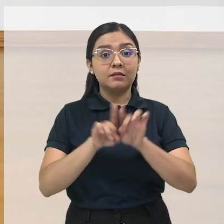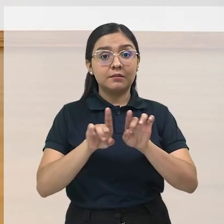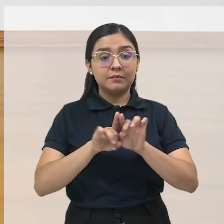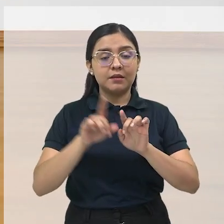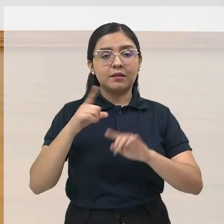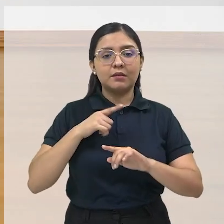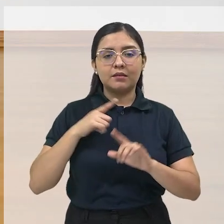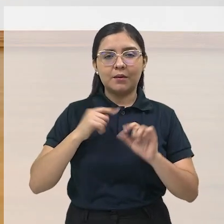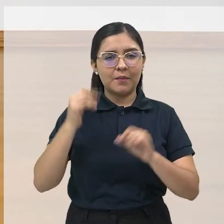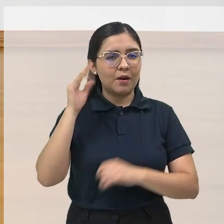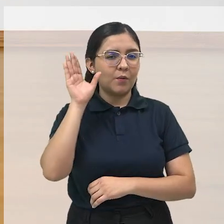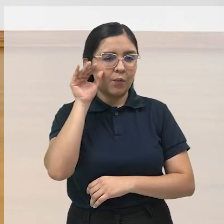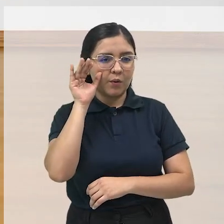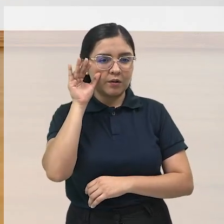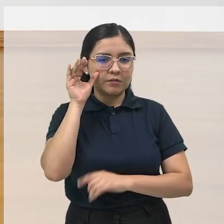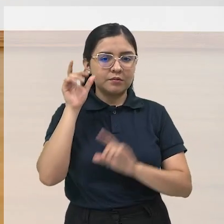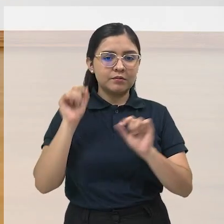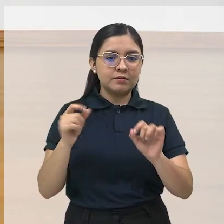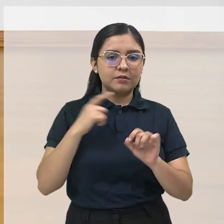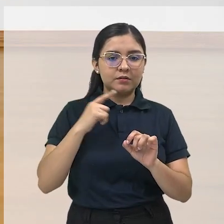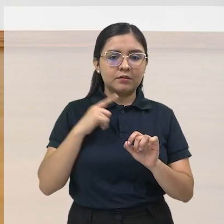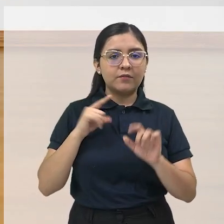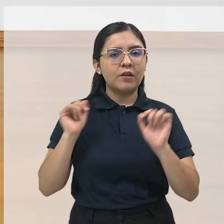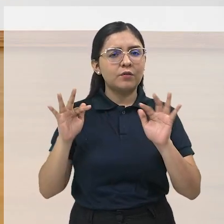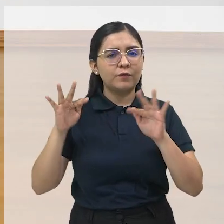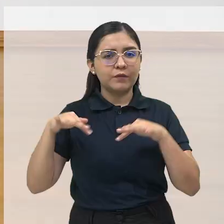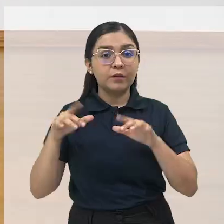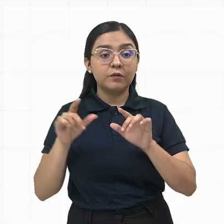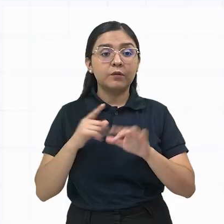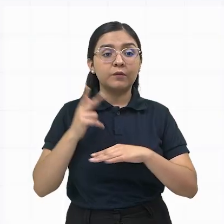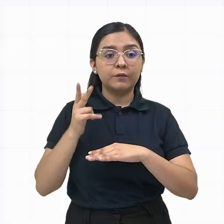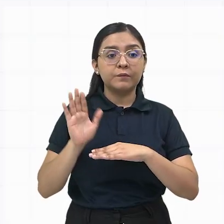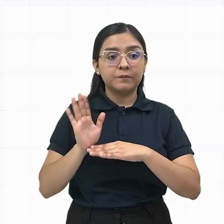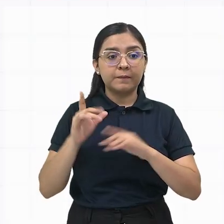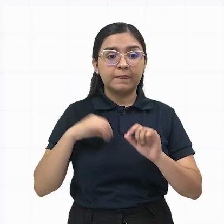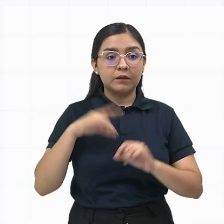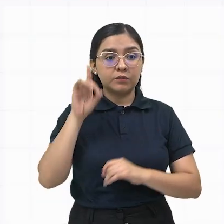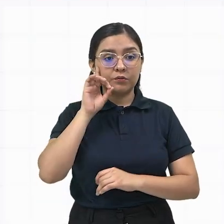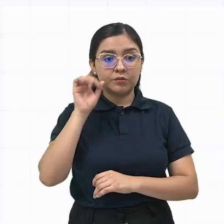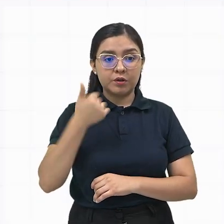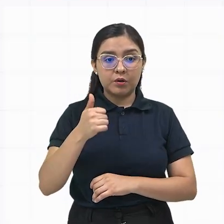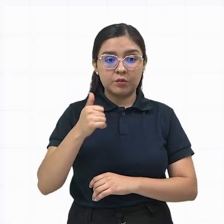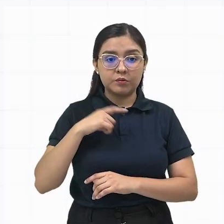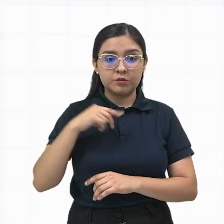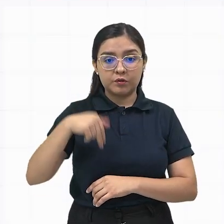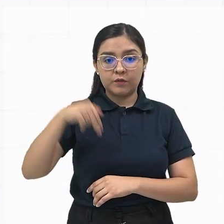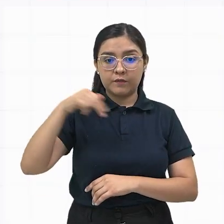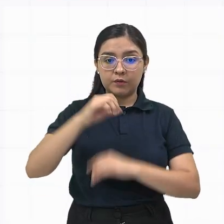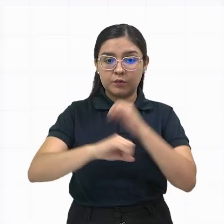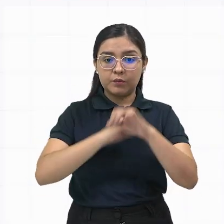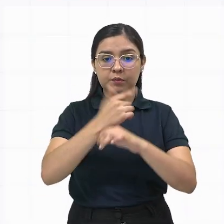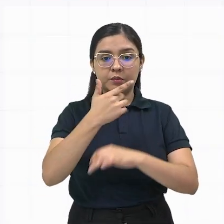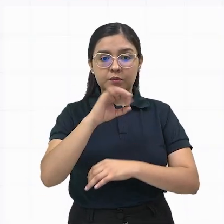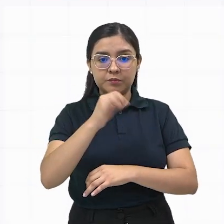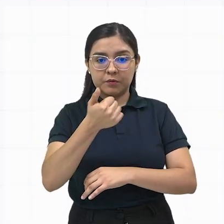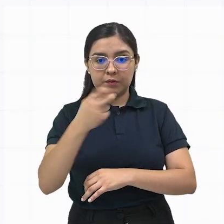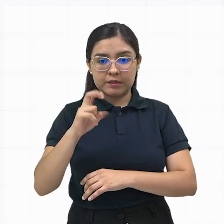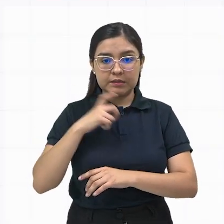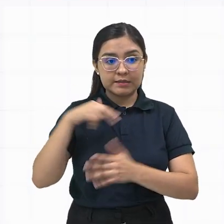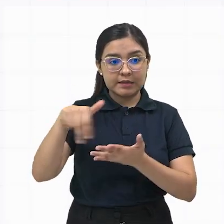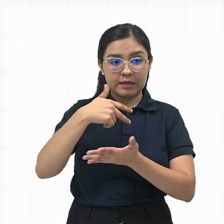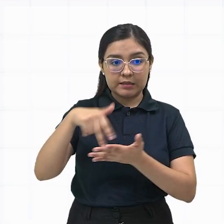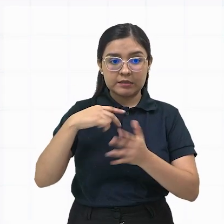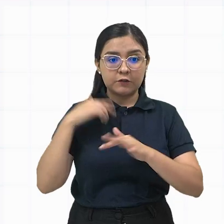E temos uma curiosidade, estava até lá no cantinho do vídeo. No dia 11 de novembro de 2015, essa dança